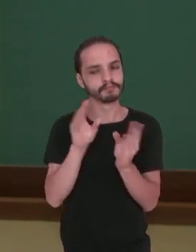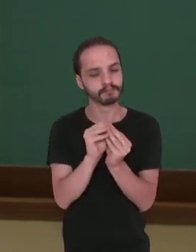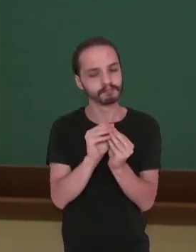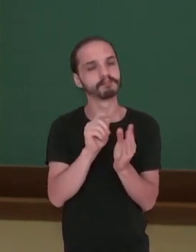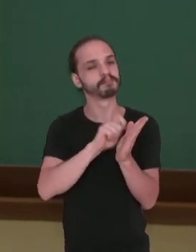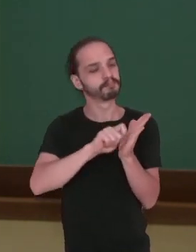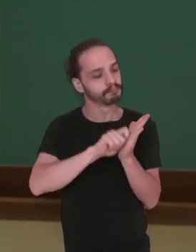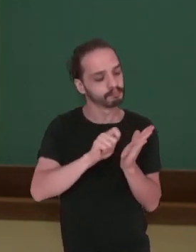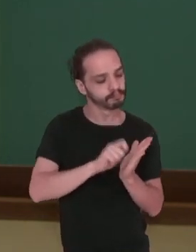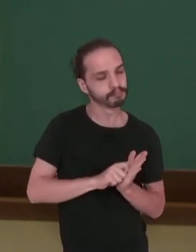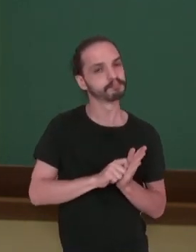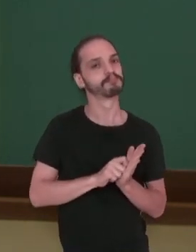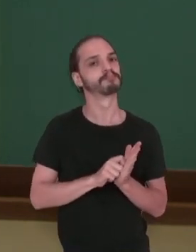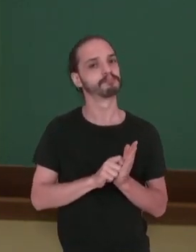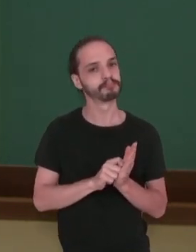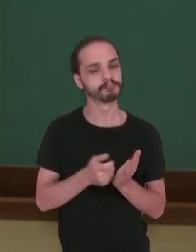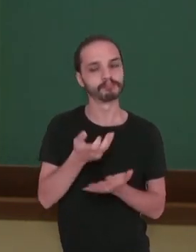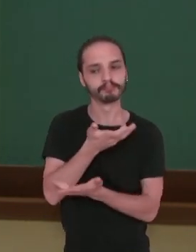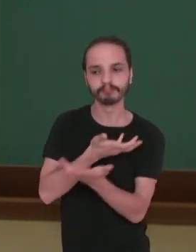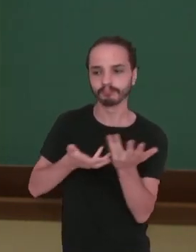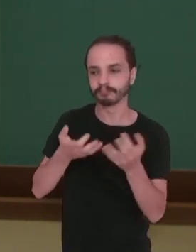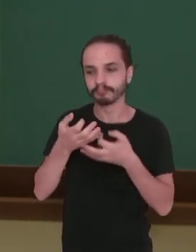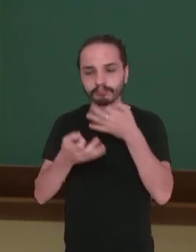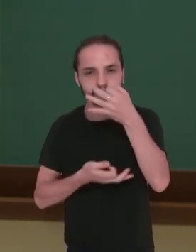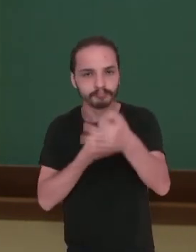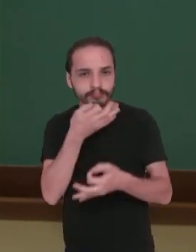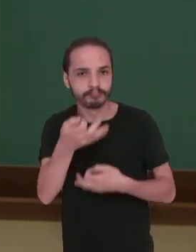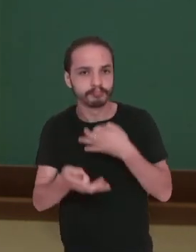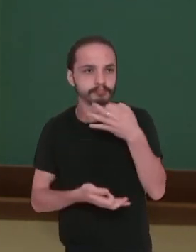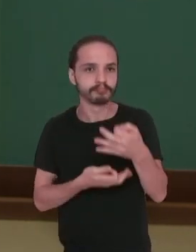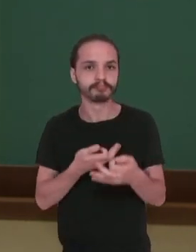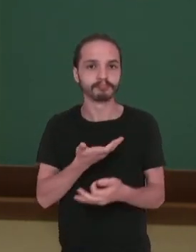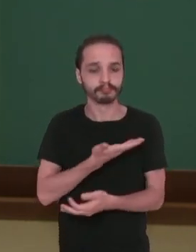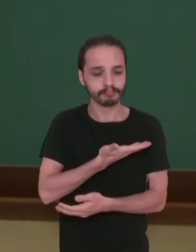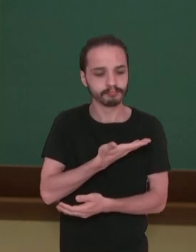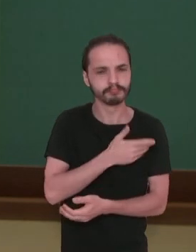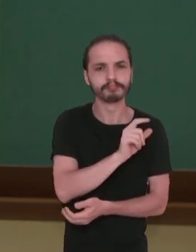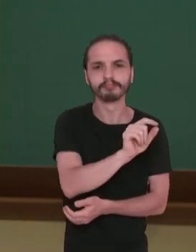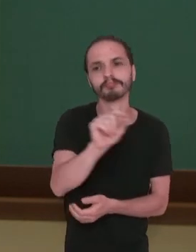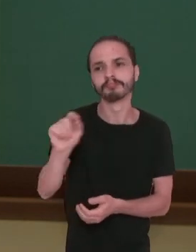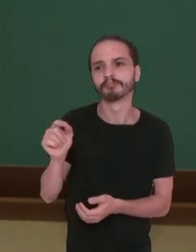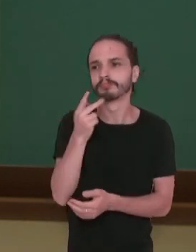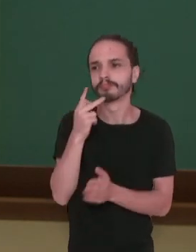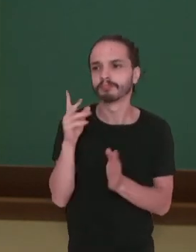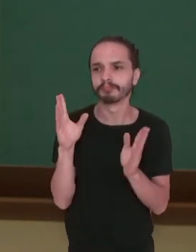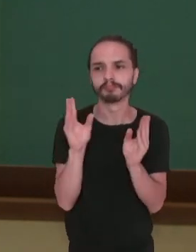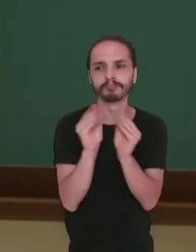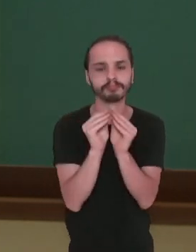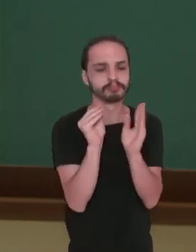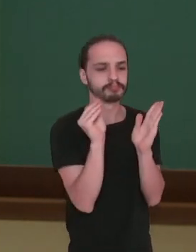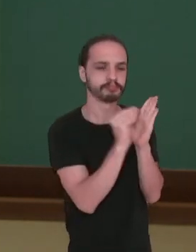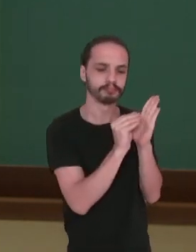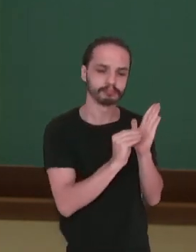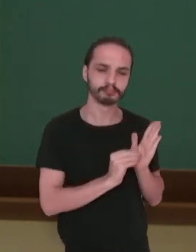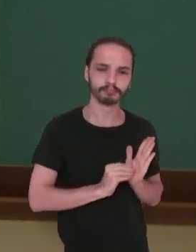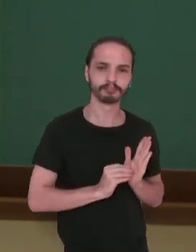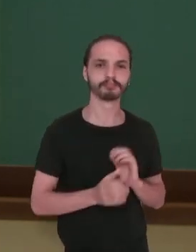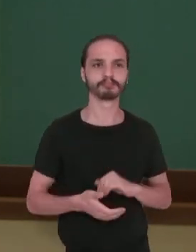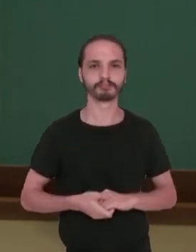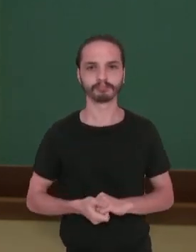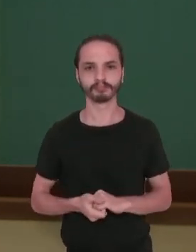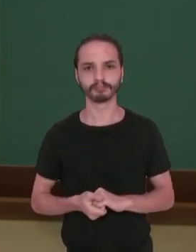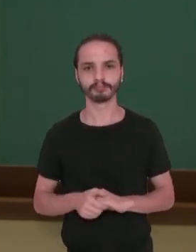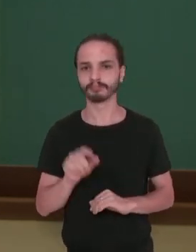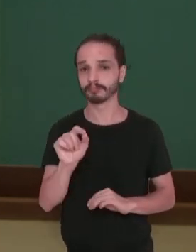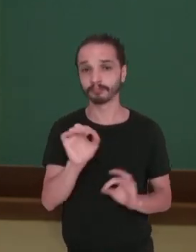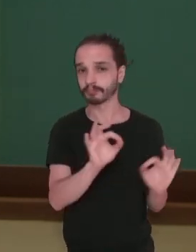caderno, com base nos comentários realizados por todos os seus colegas e em suas percepções sobre o tema.